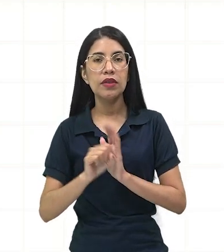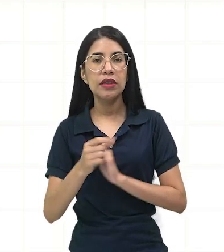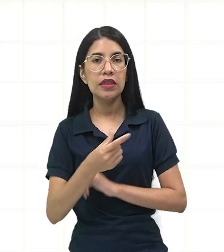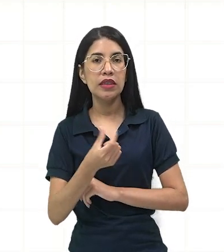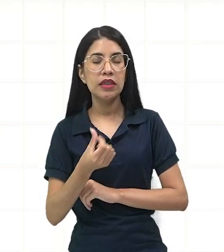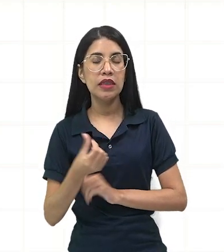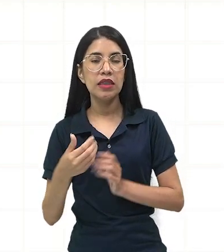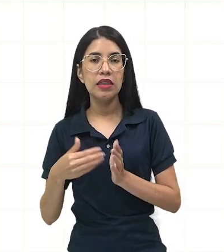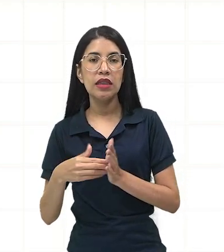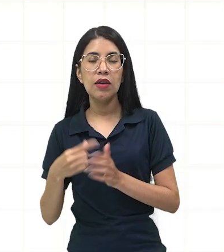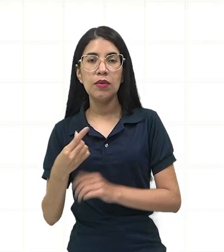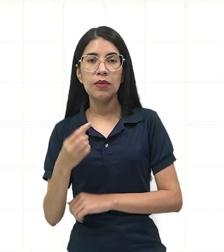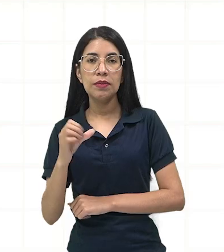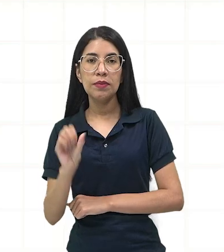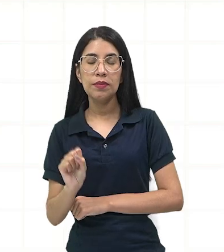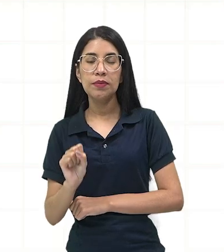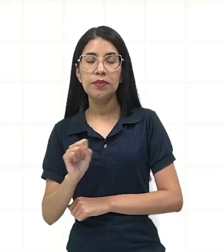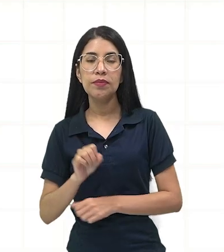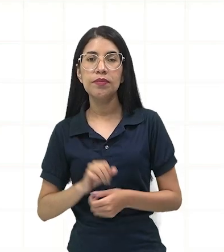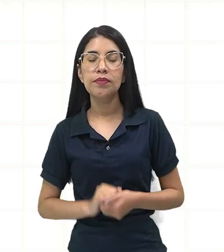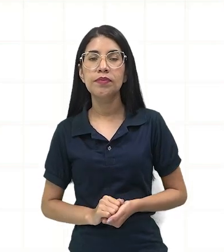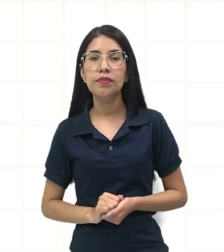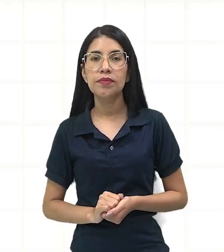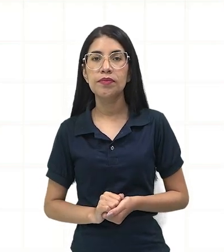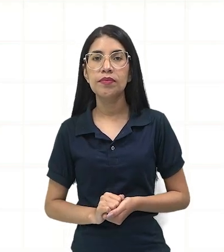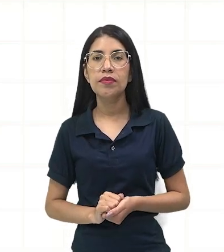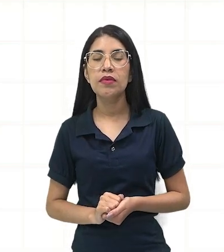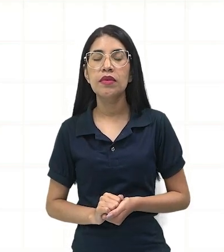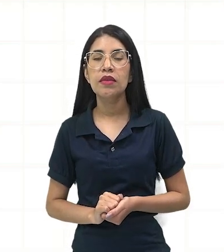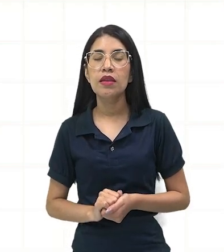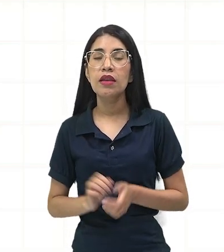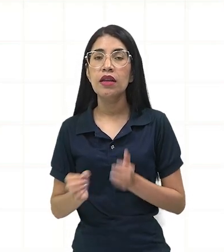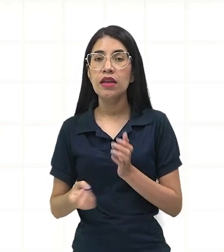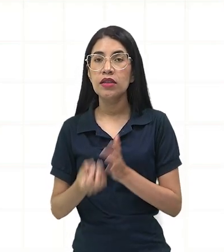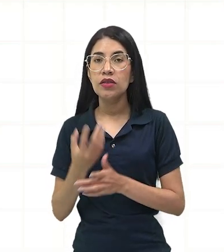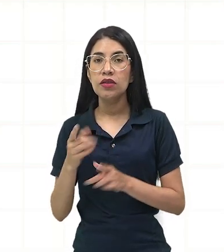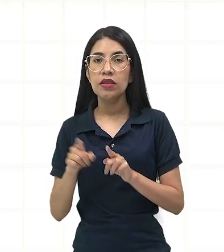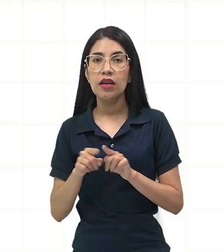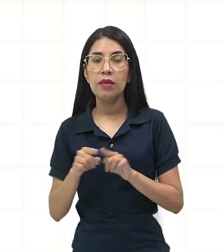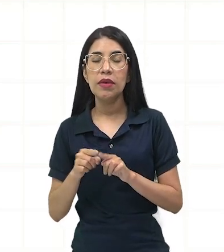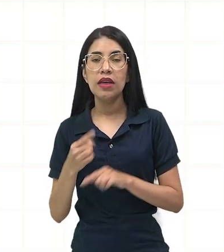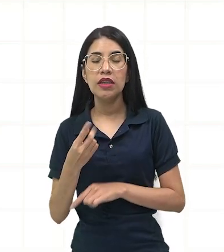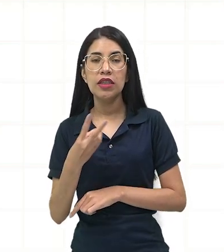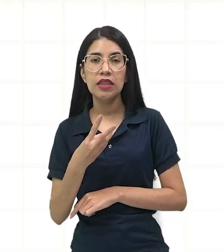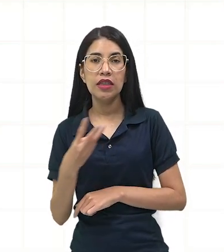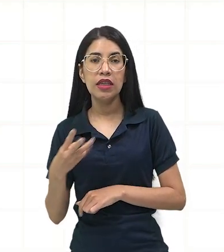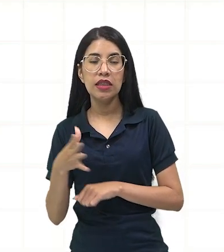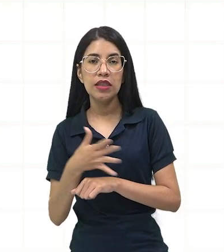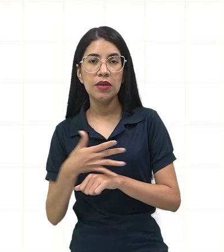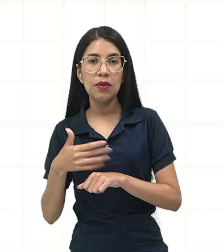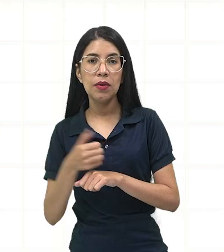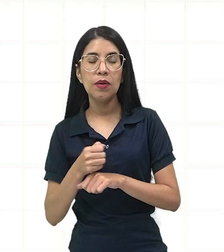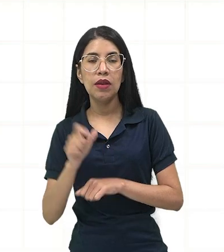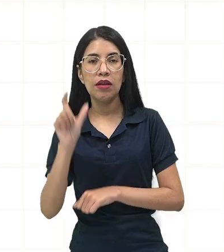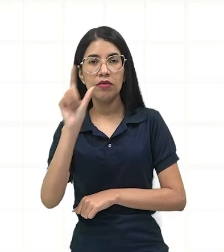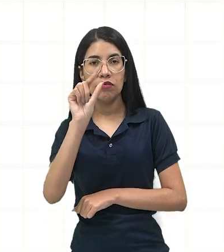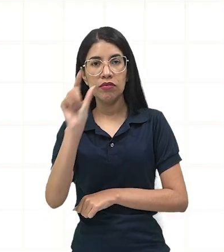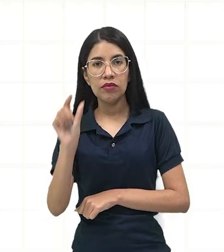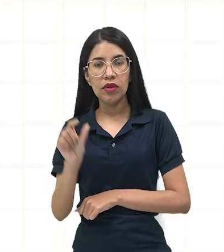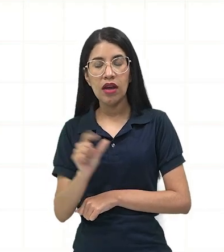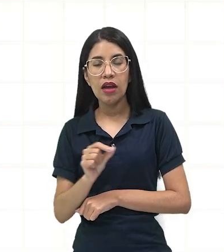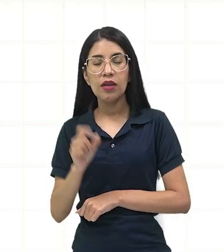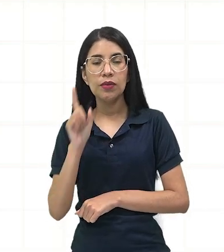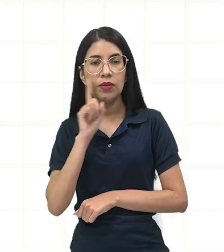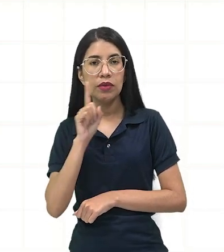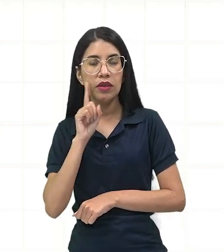o século XVIII. E fundou nesse período as 13 colônias na costa leste dos Estados Unidos